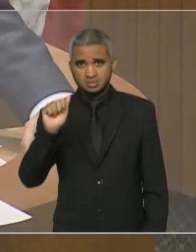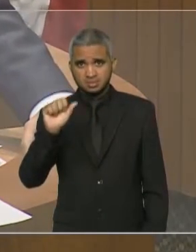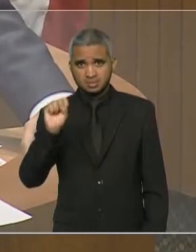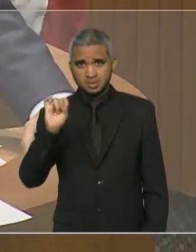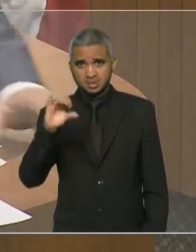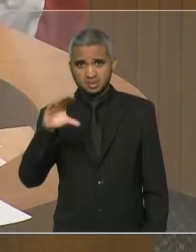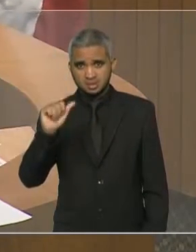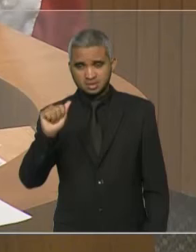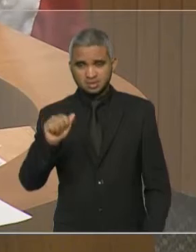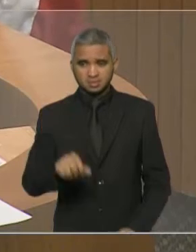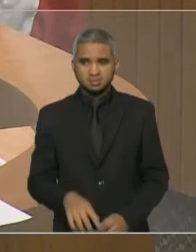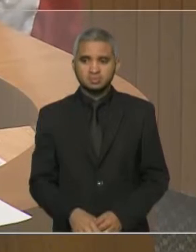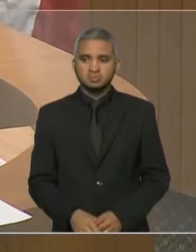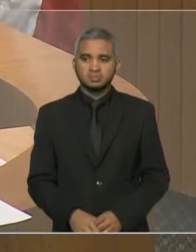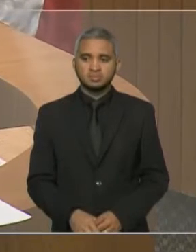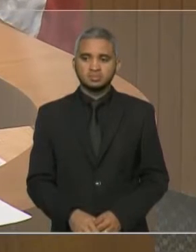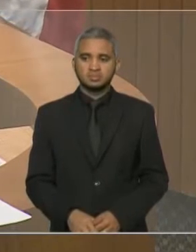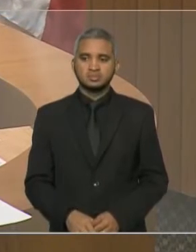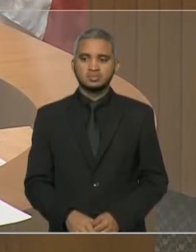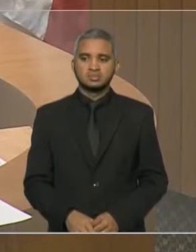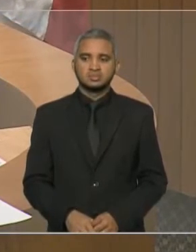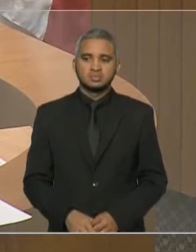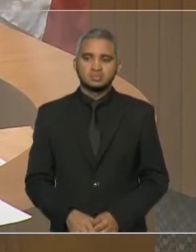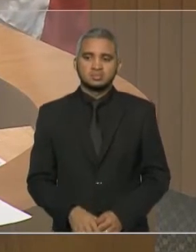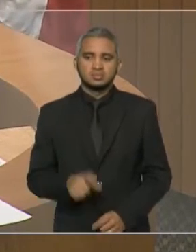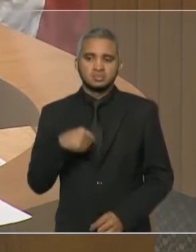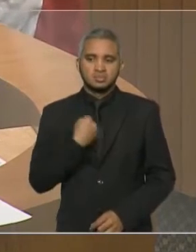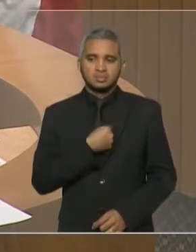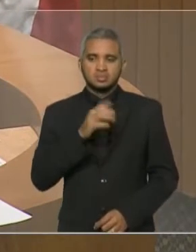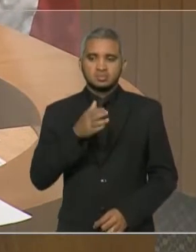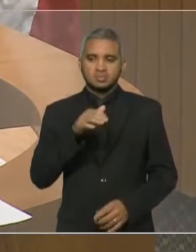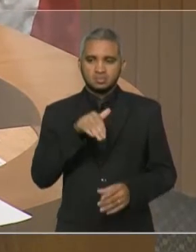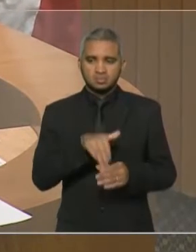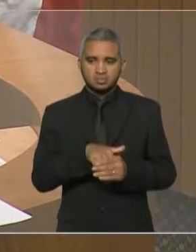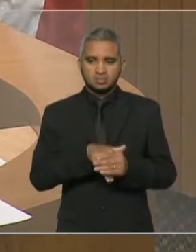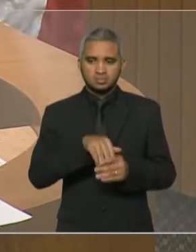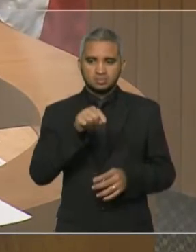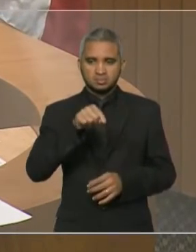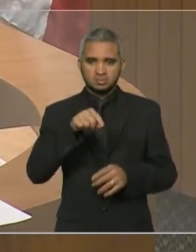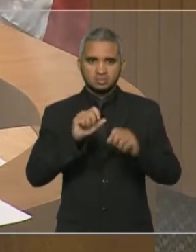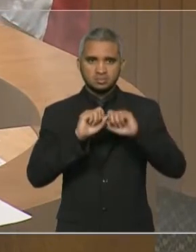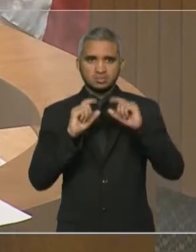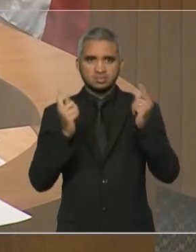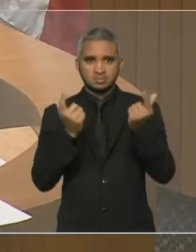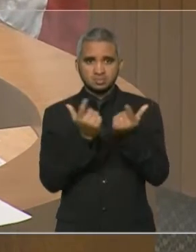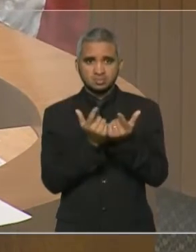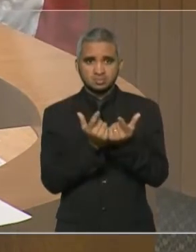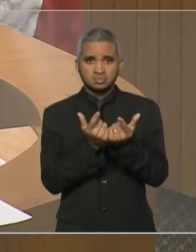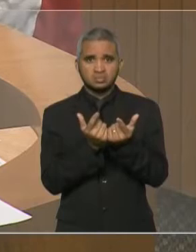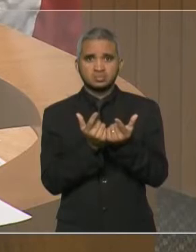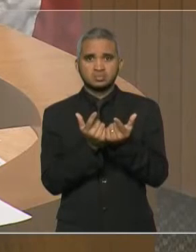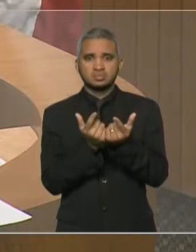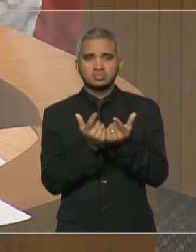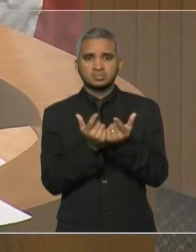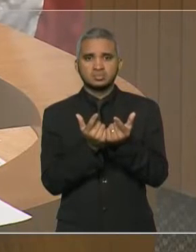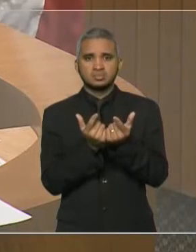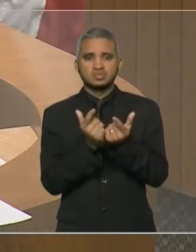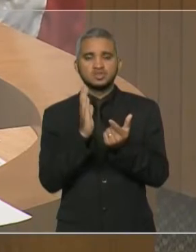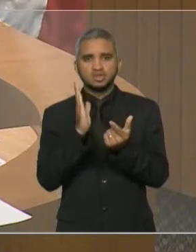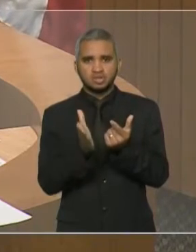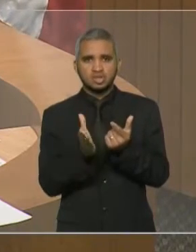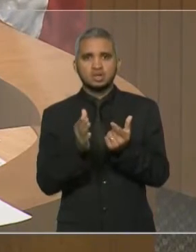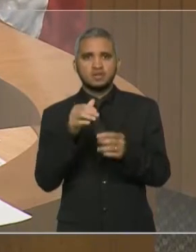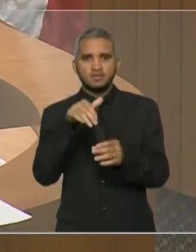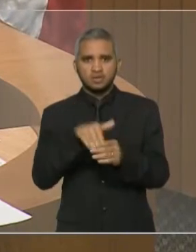programa. Nós já votamos nesta Assembleia Legislativa programas de transferência de